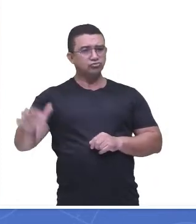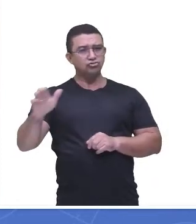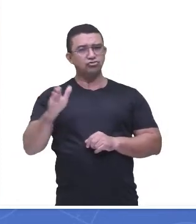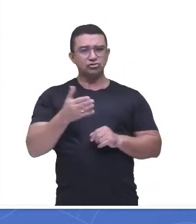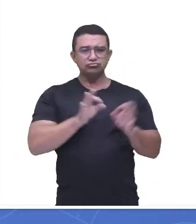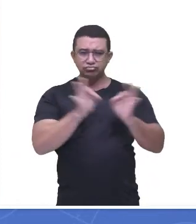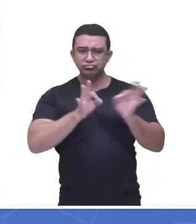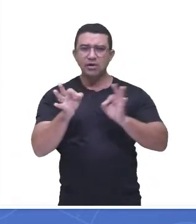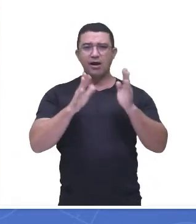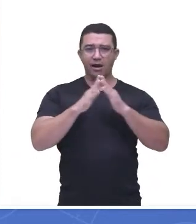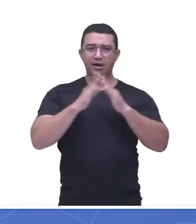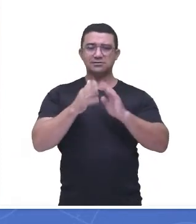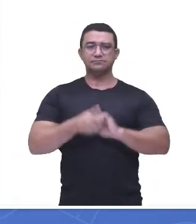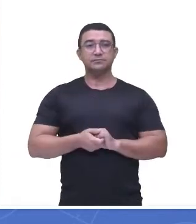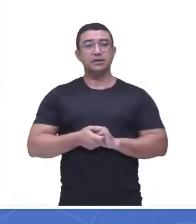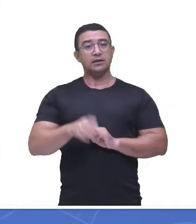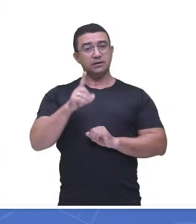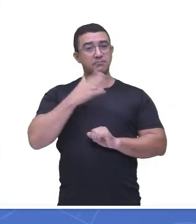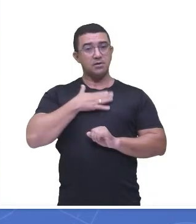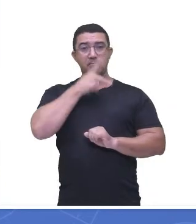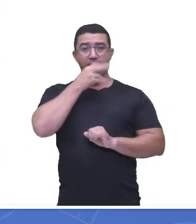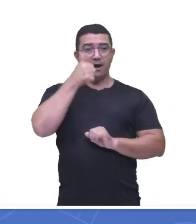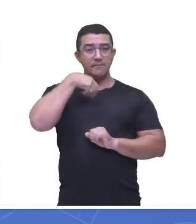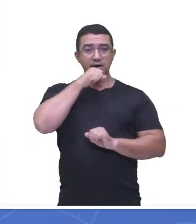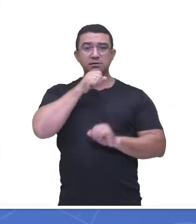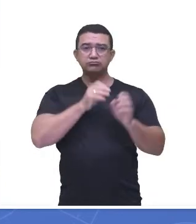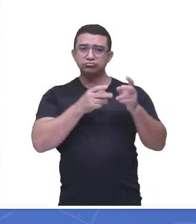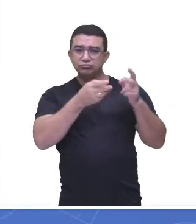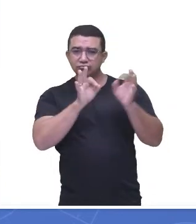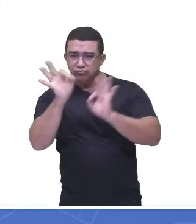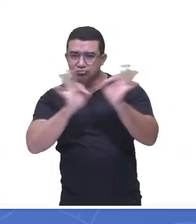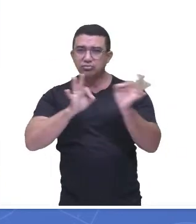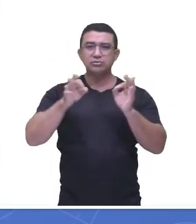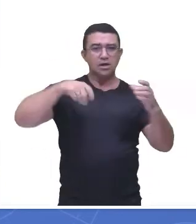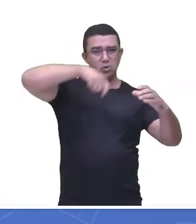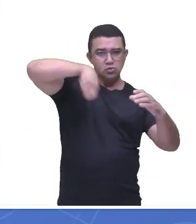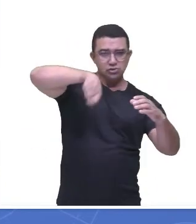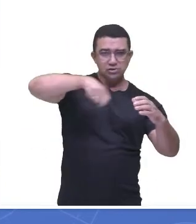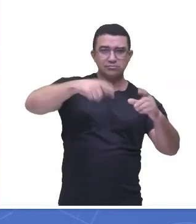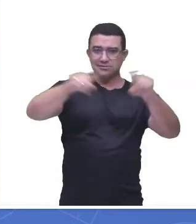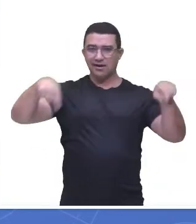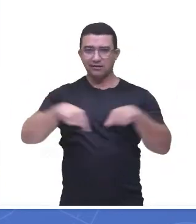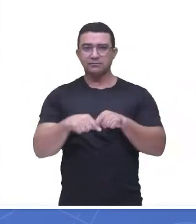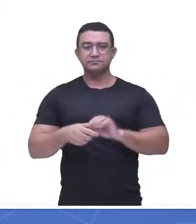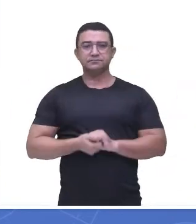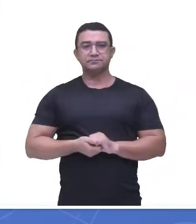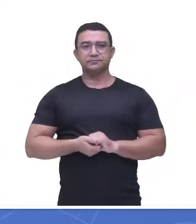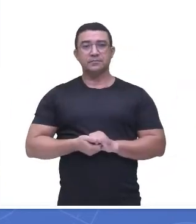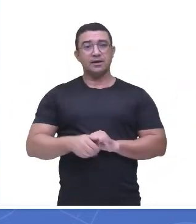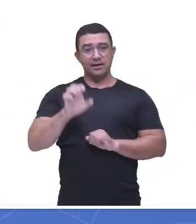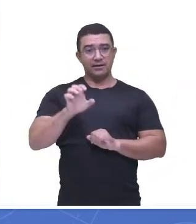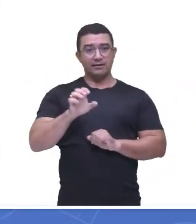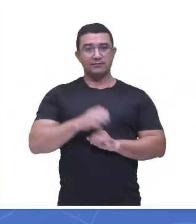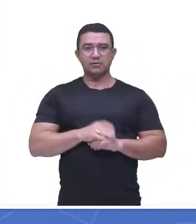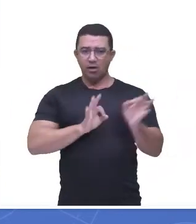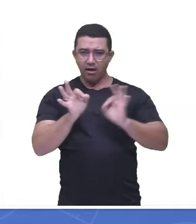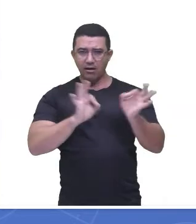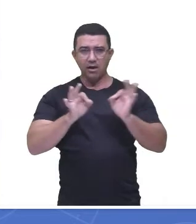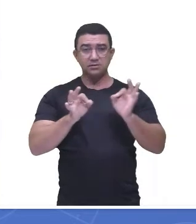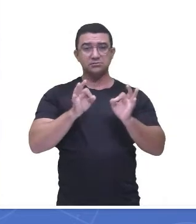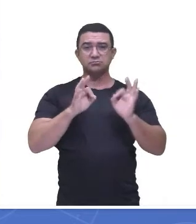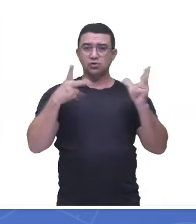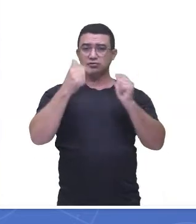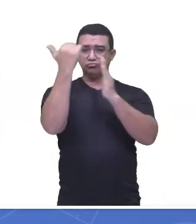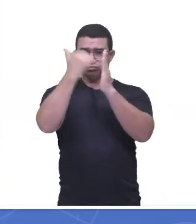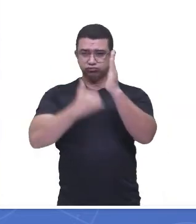padres arreglaron la cocina, contigo imparto la deuda. E. Arreglábamos todos antes de salir, impartiste con los